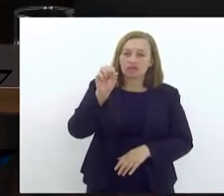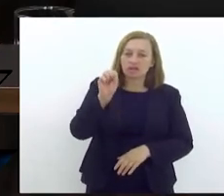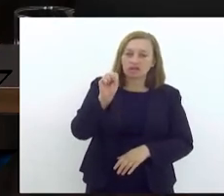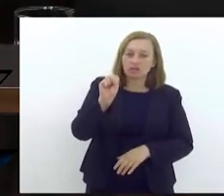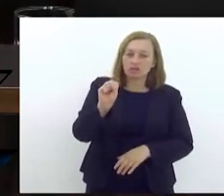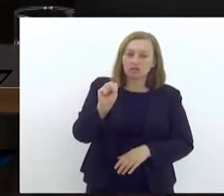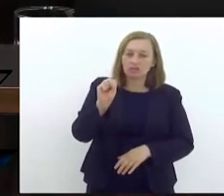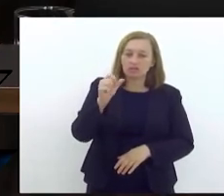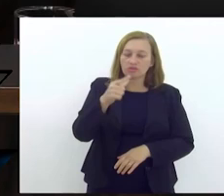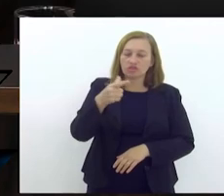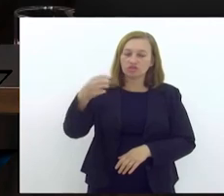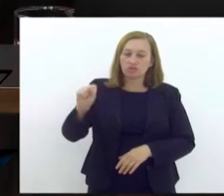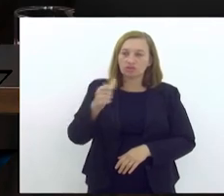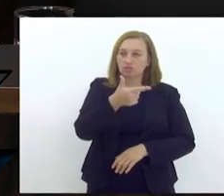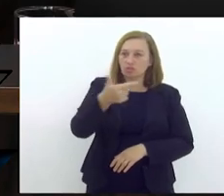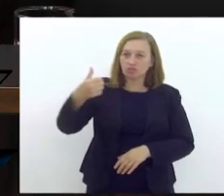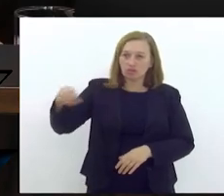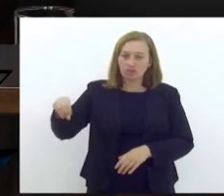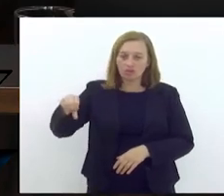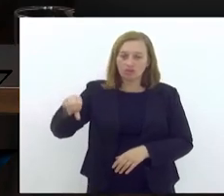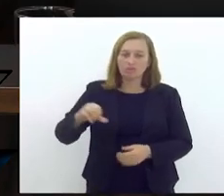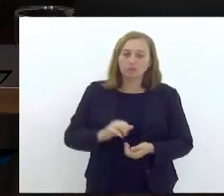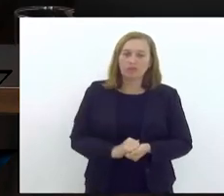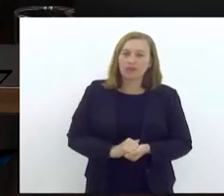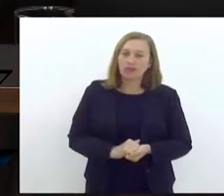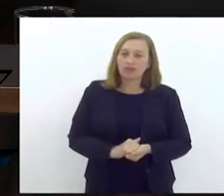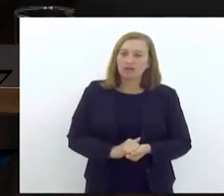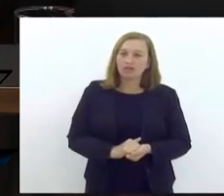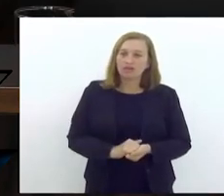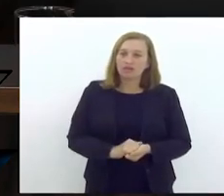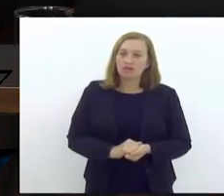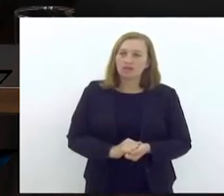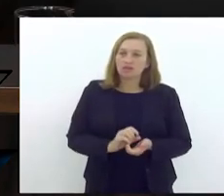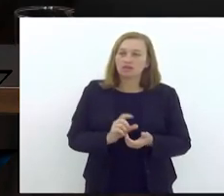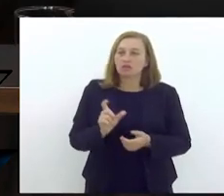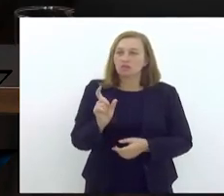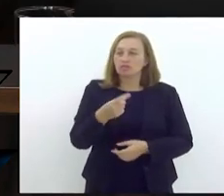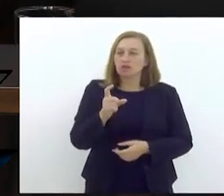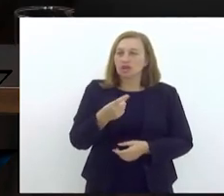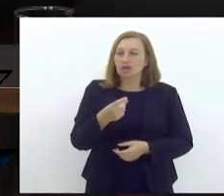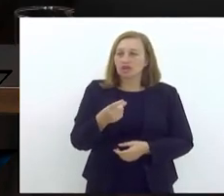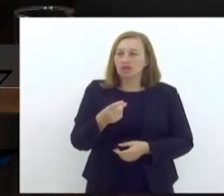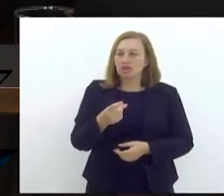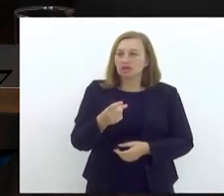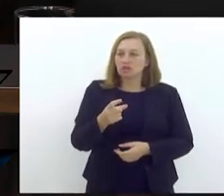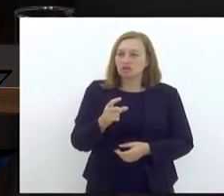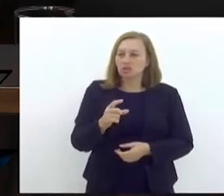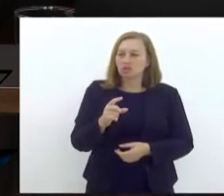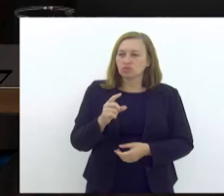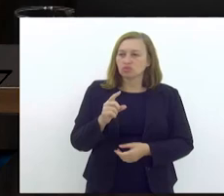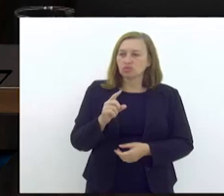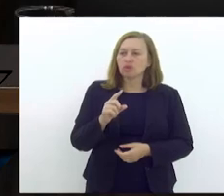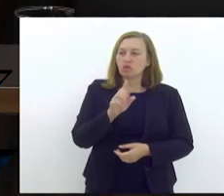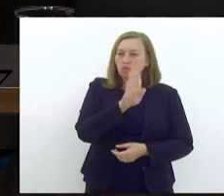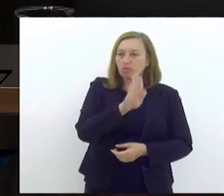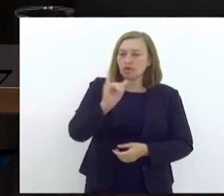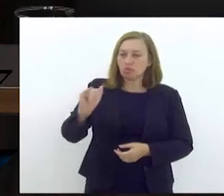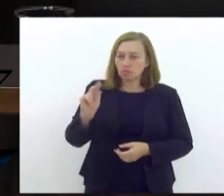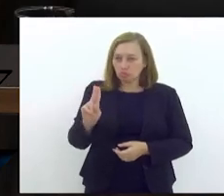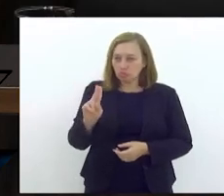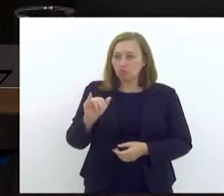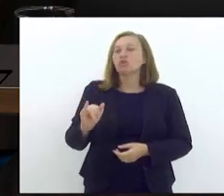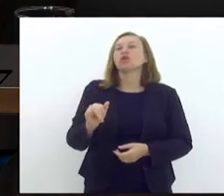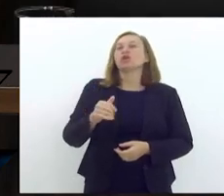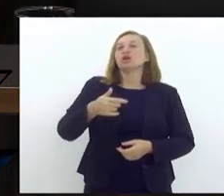5.628 2009 que trata do bilhete único dos serviços de transporte coletivo intermunicipal